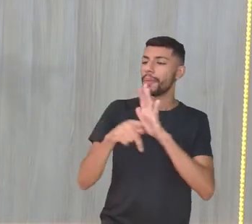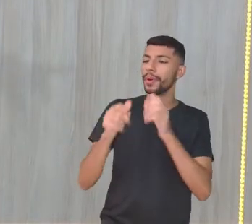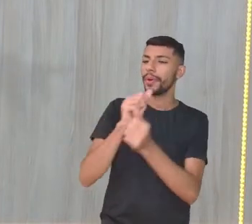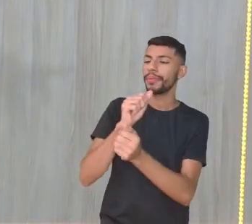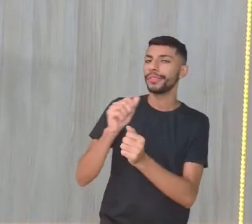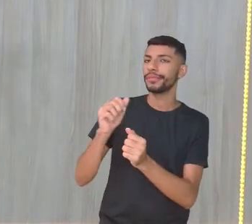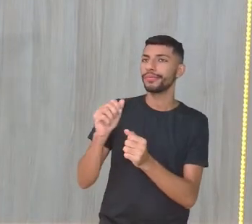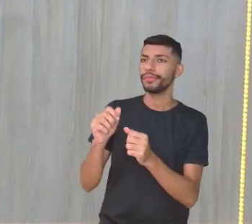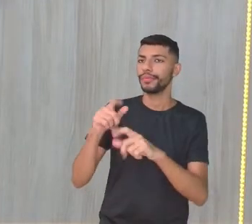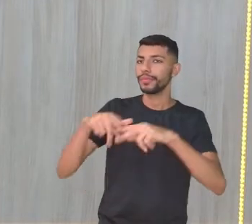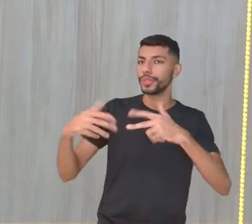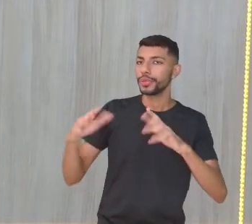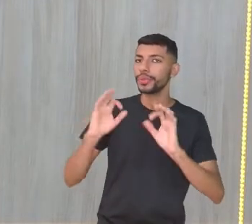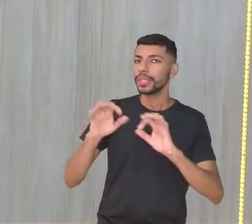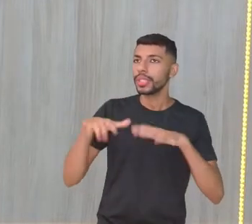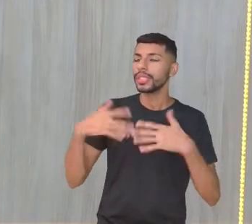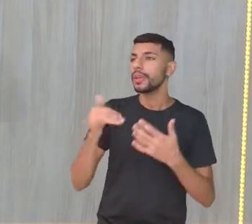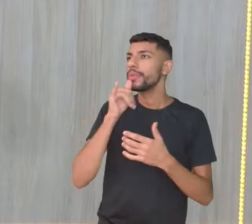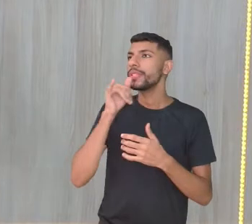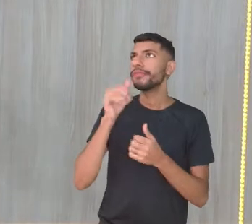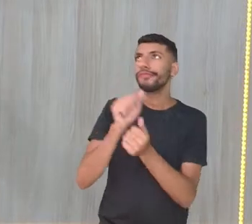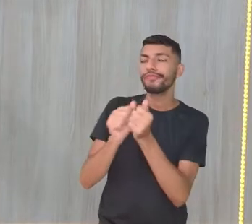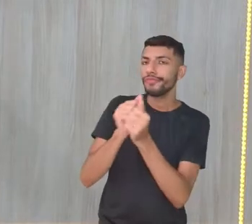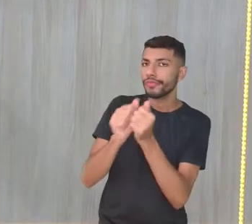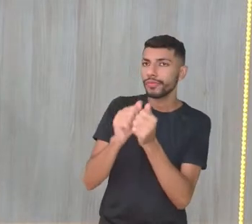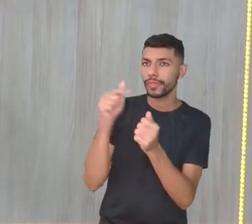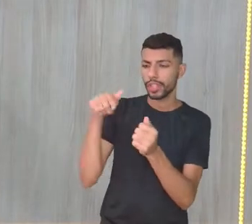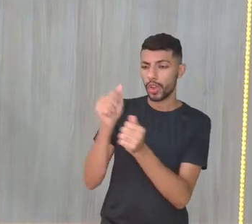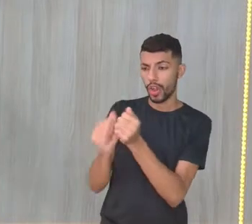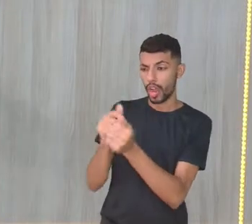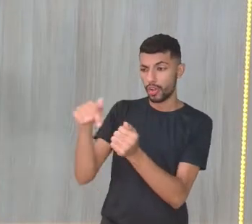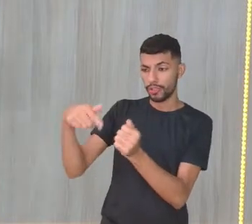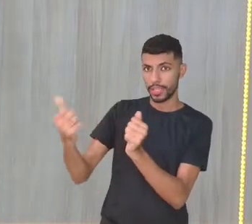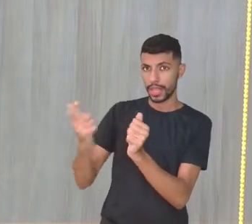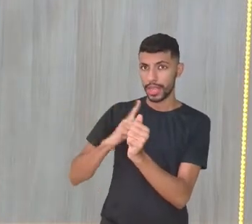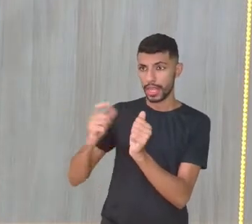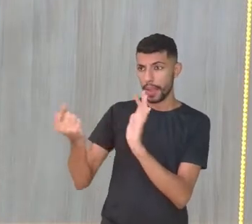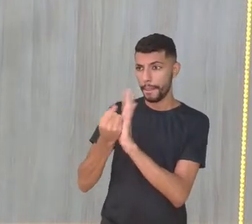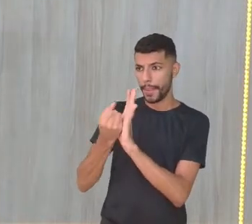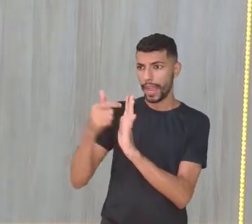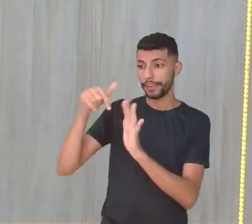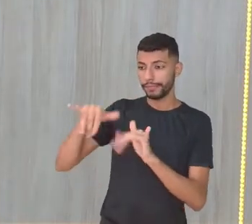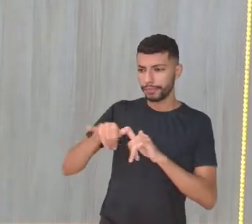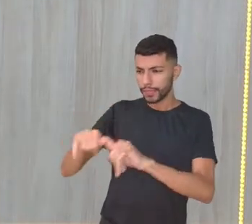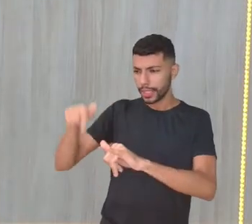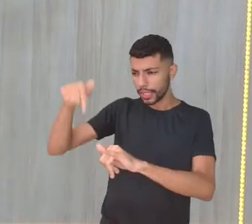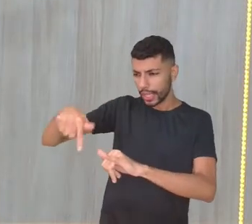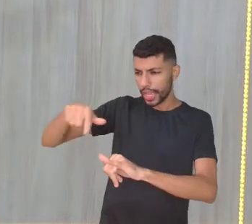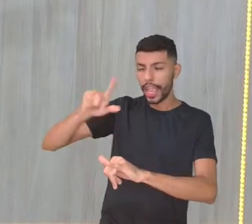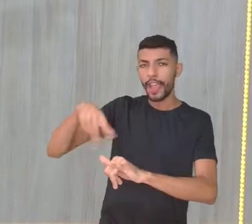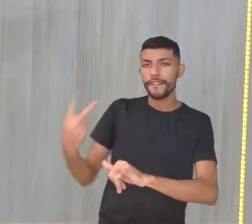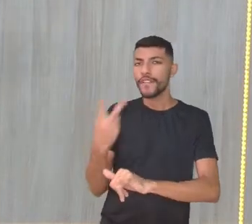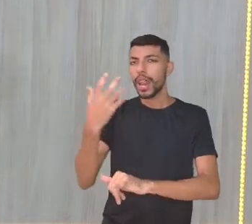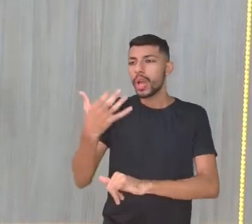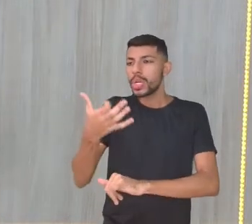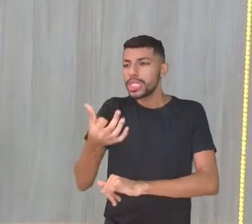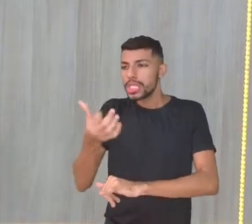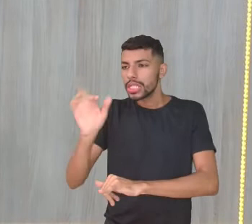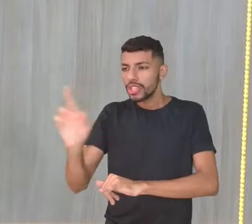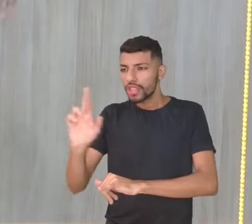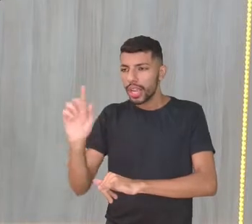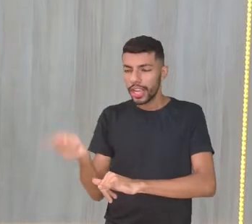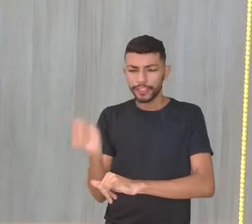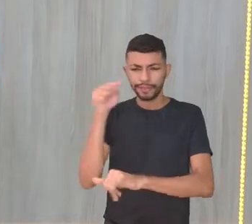arroz. Então, o arroz tal, em tal mercado, custa R$6. No outro